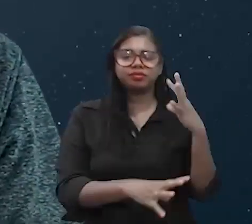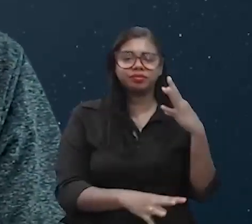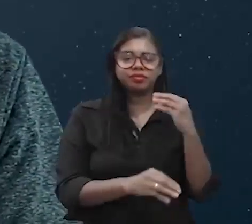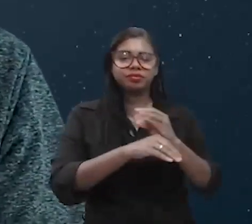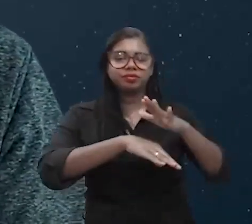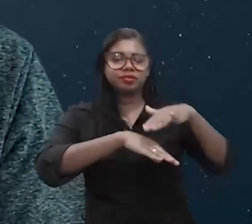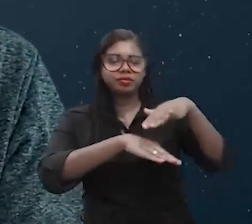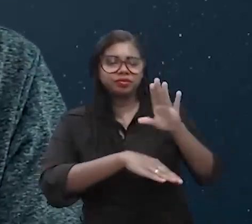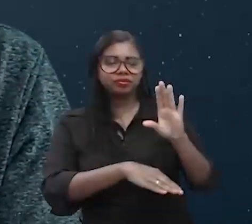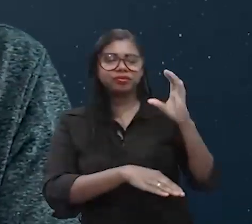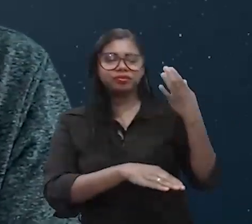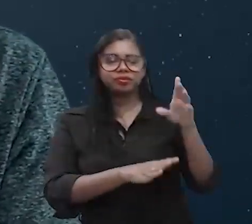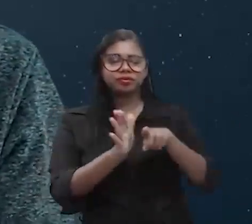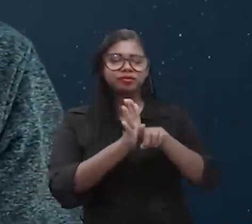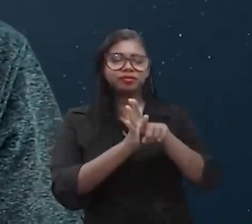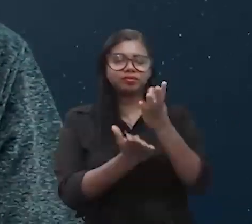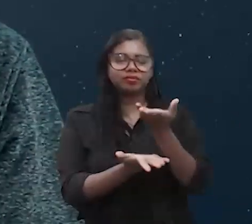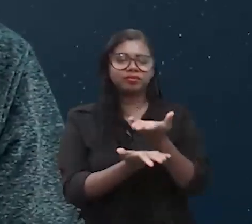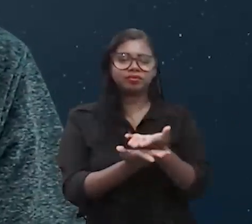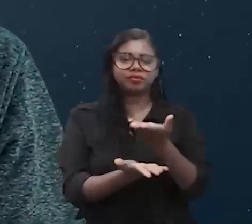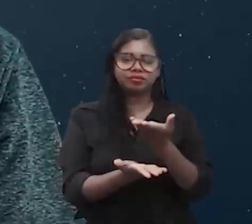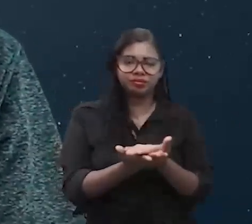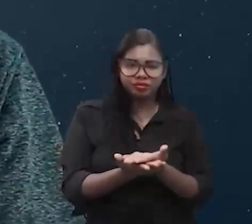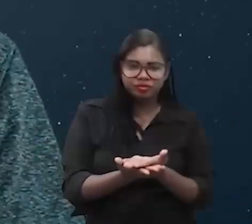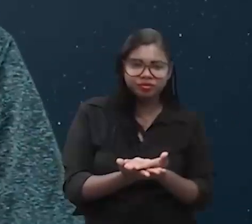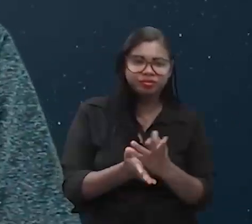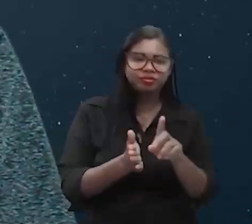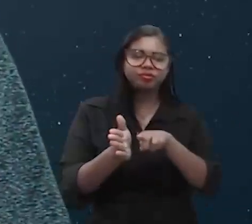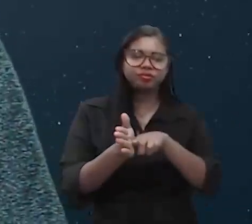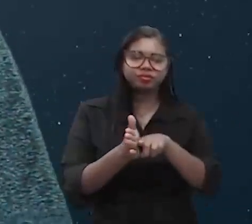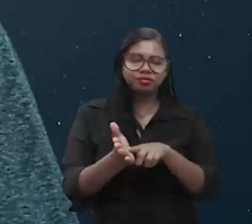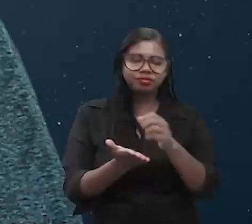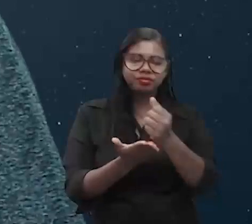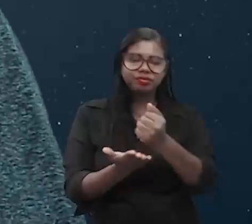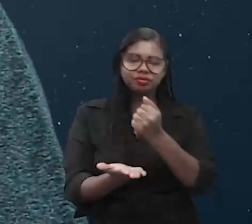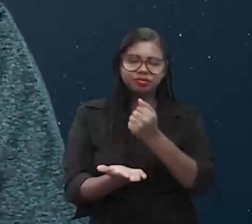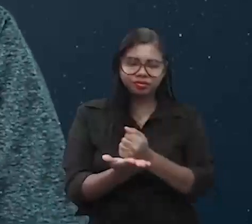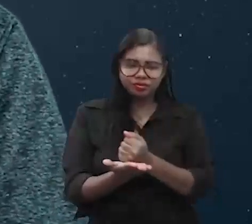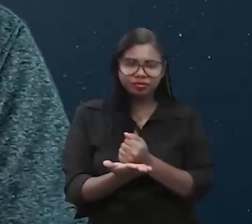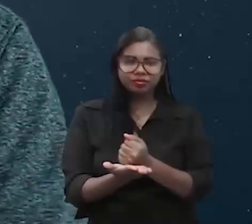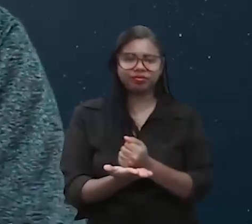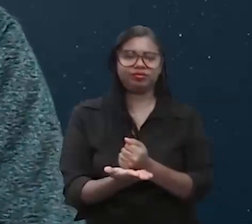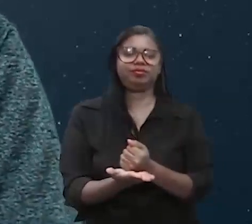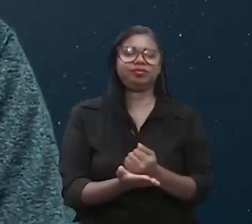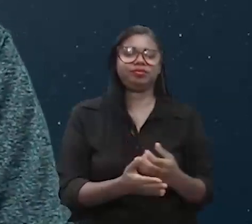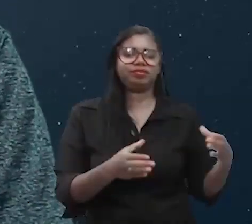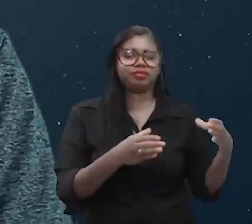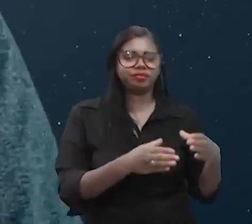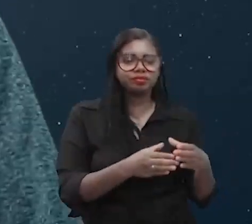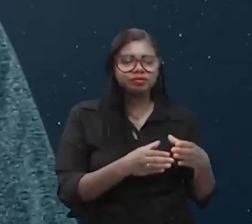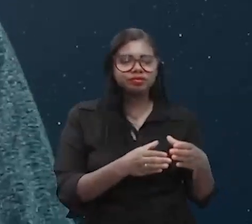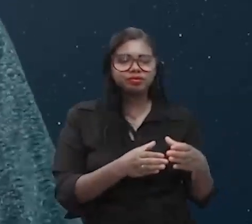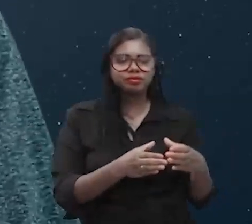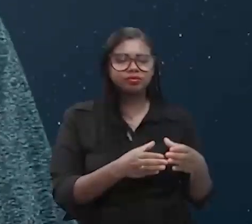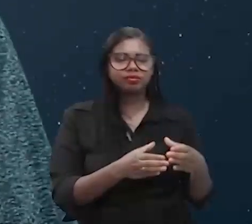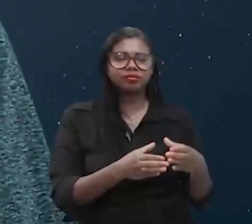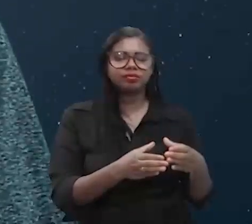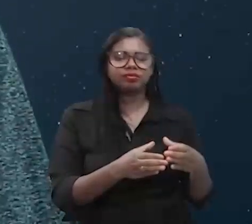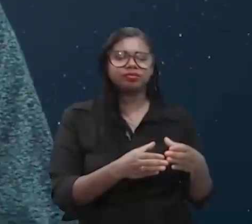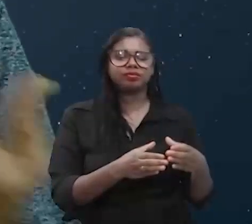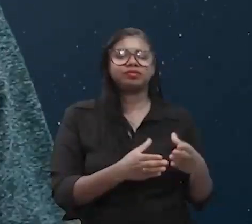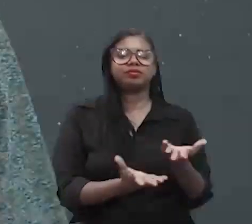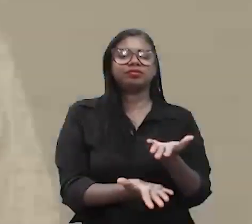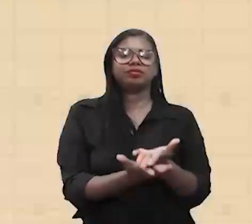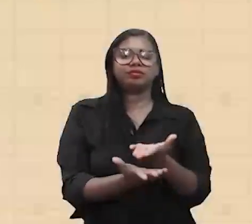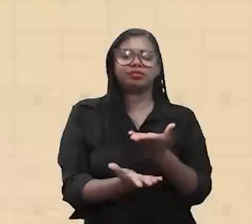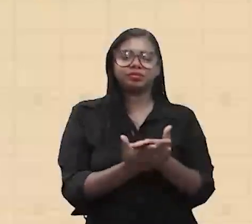científico, algo mais a partir de pesquisa, de documentação, havia um núcleo de estudiosos do Brasil. E nomes